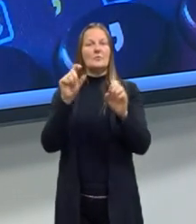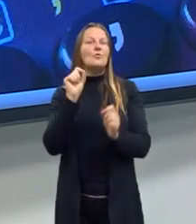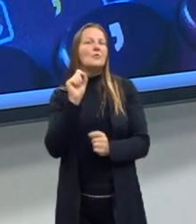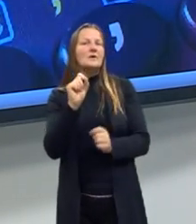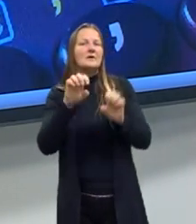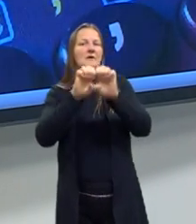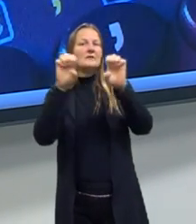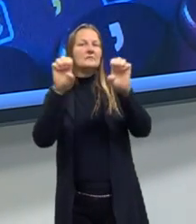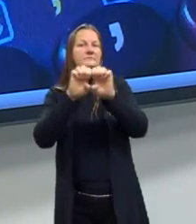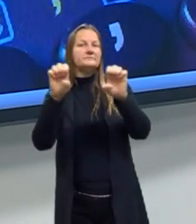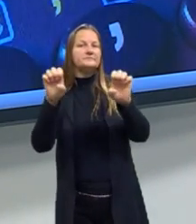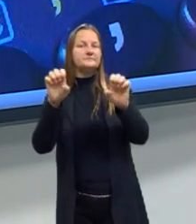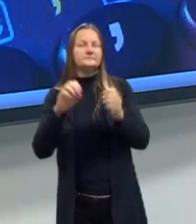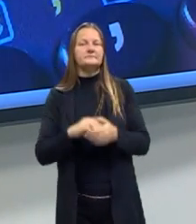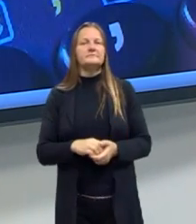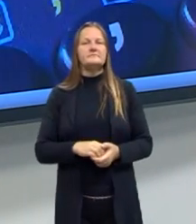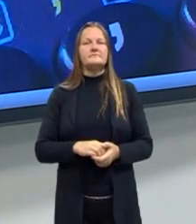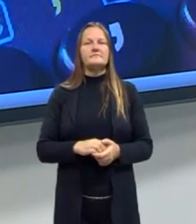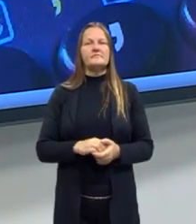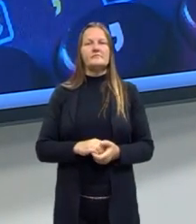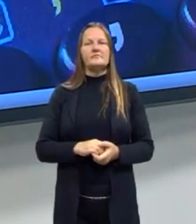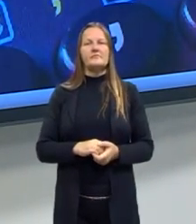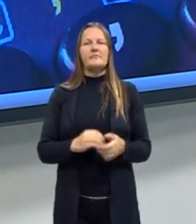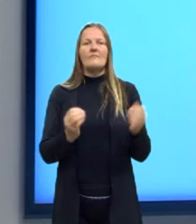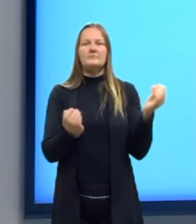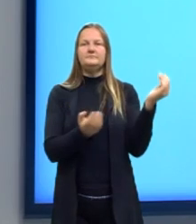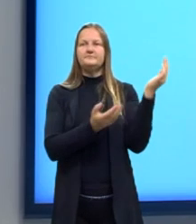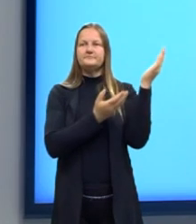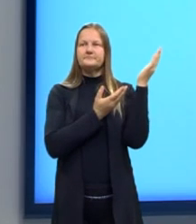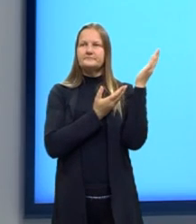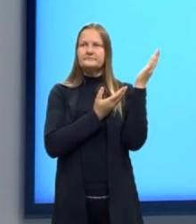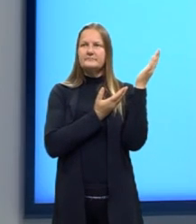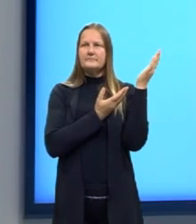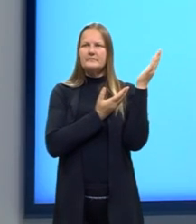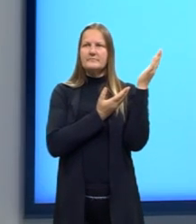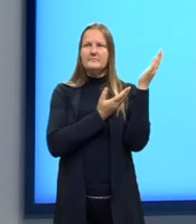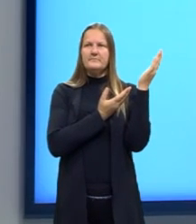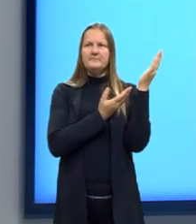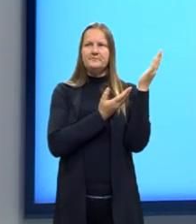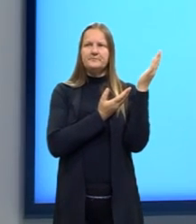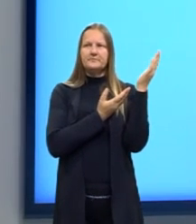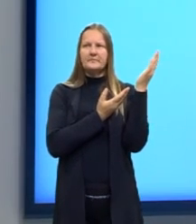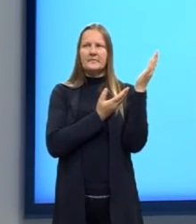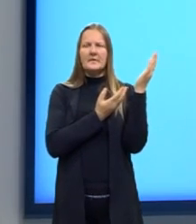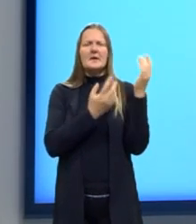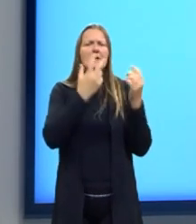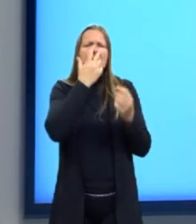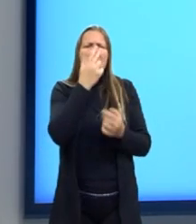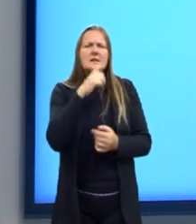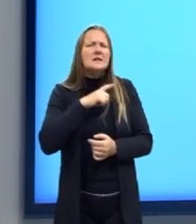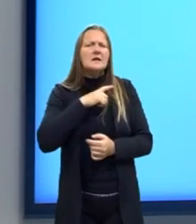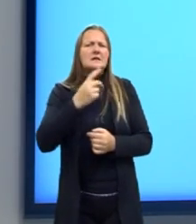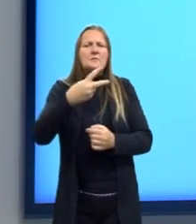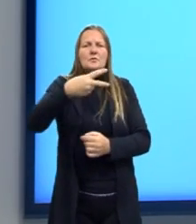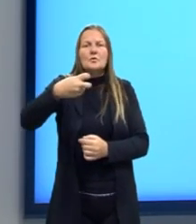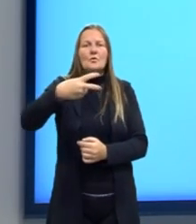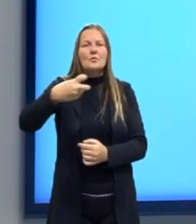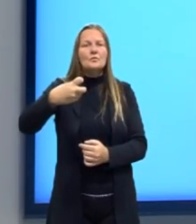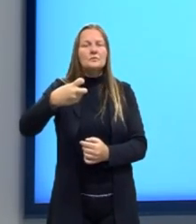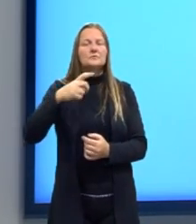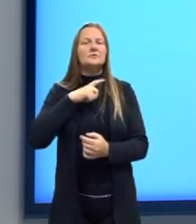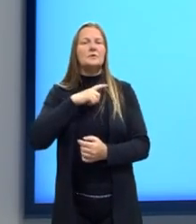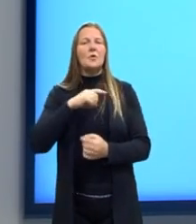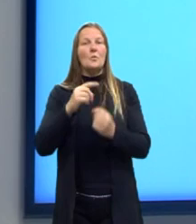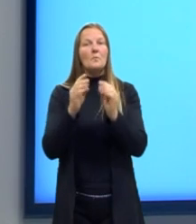ver o que que seria uma equação trigonométrica elas são então igualdades que apresentam pelo menos